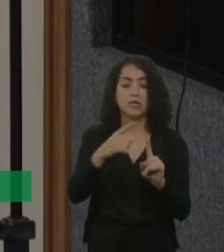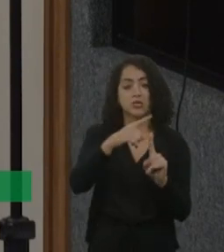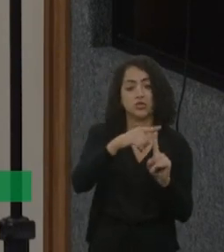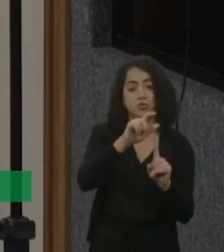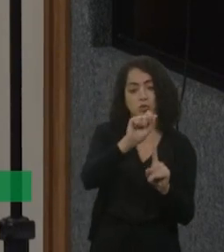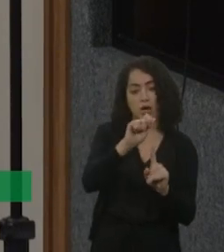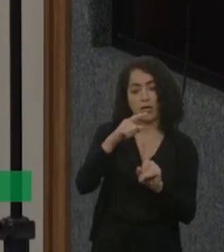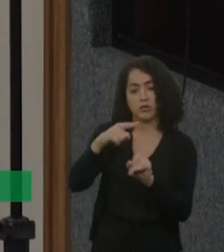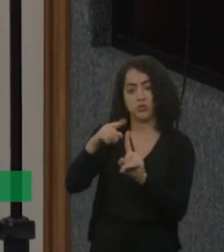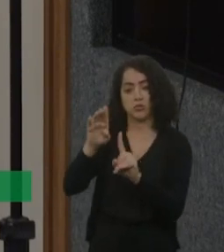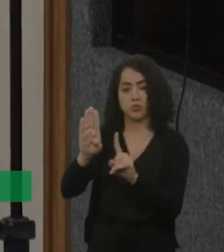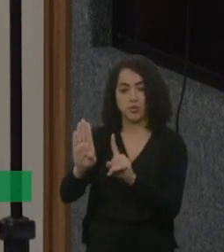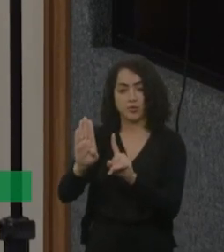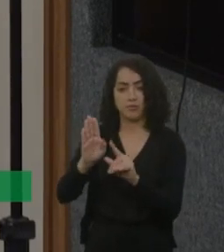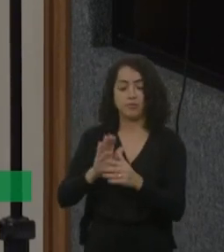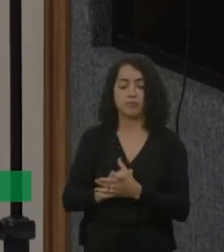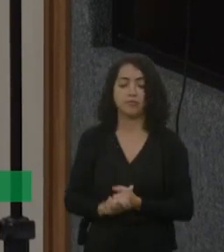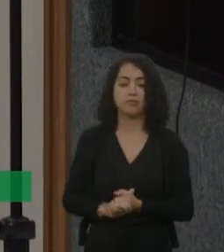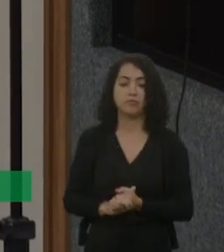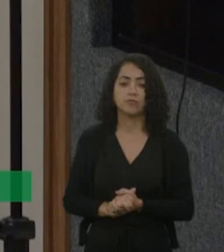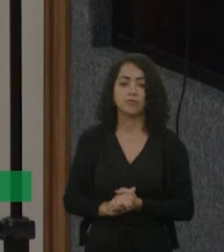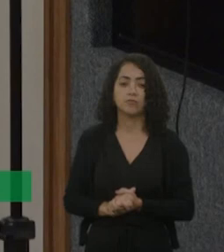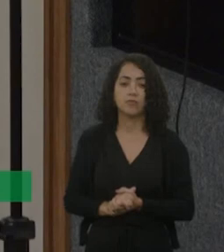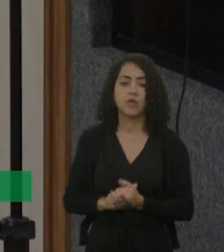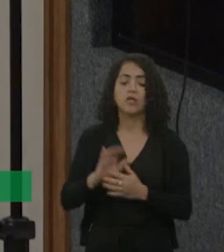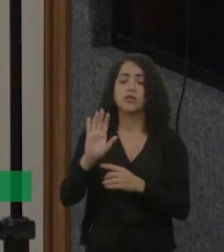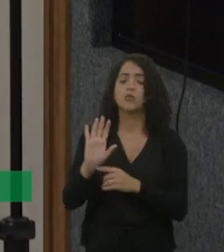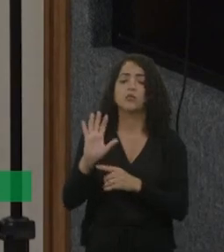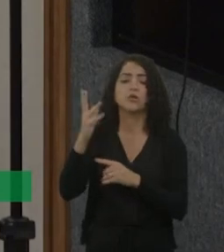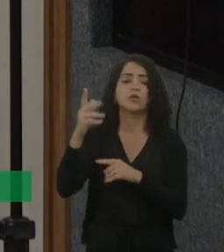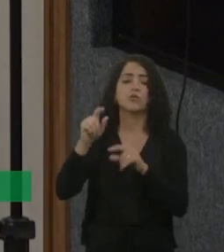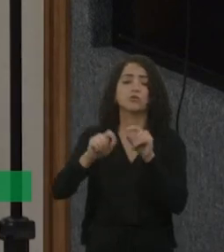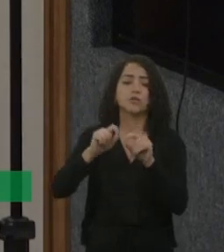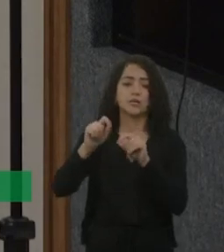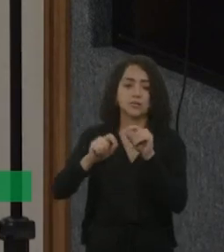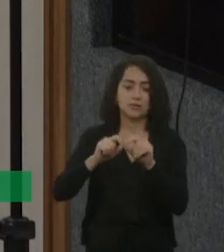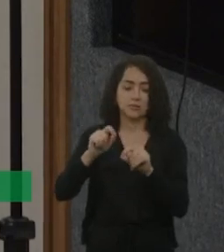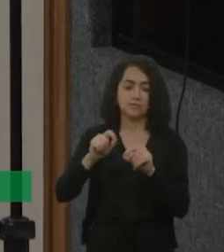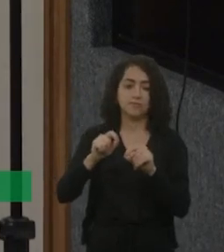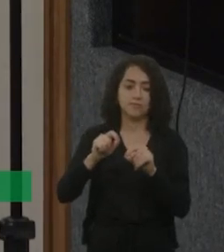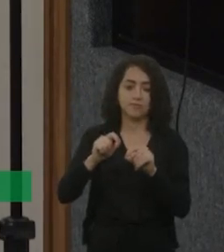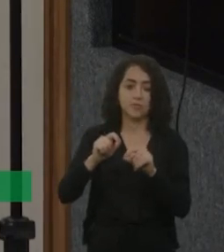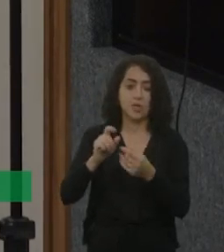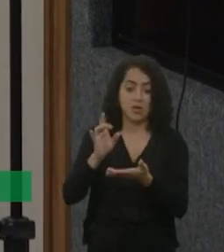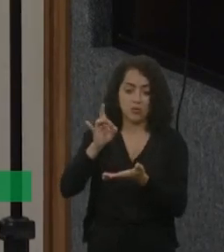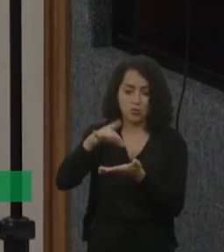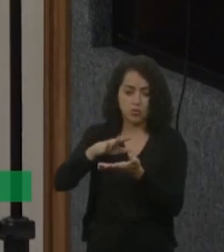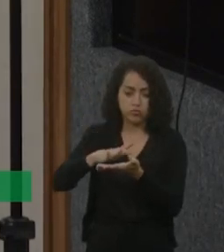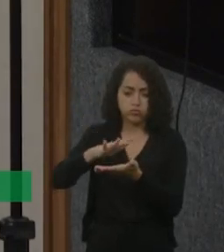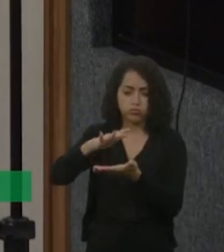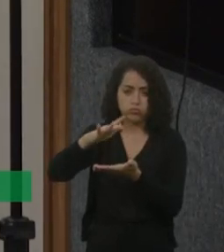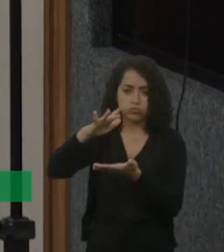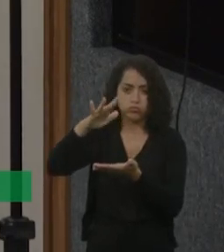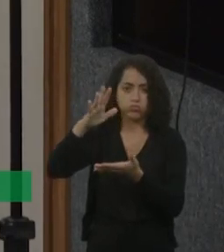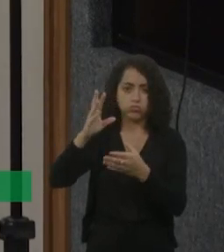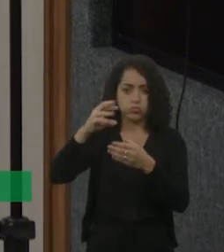B. Tá? Então, o que acontece? Na hora que eu tenho depósito de colesterol dentro do lisossomo, e esses